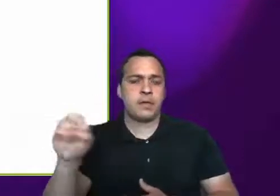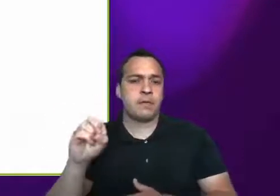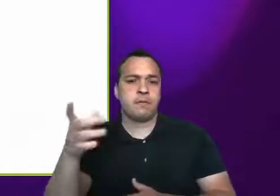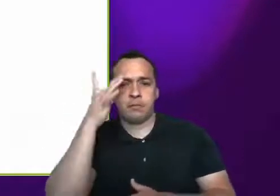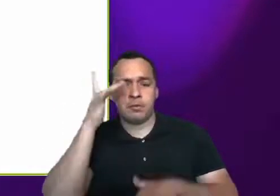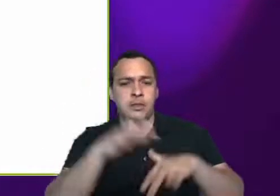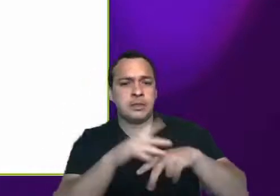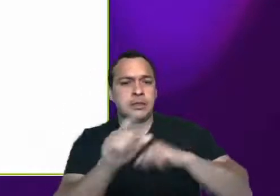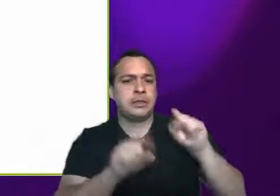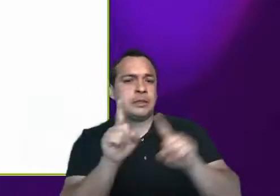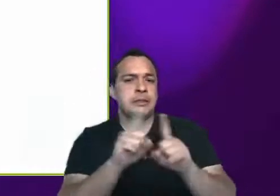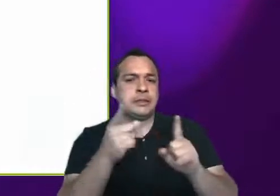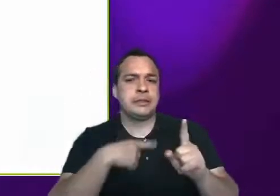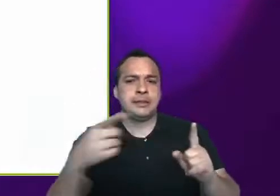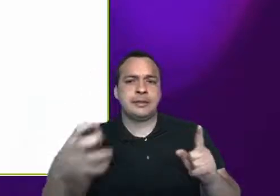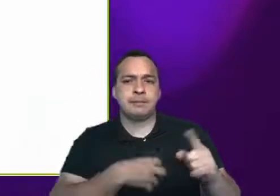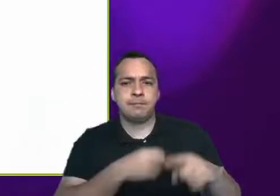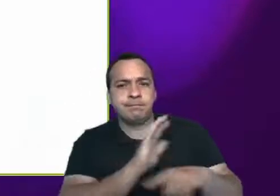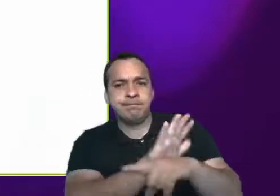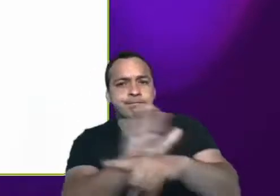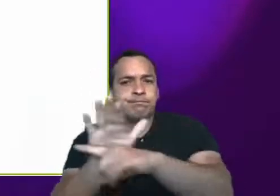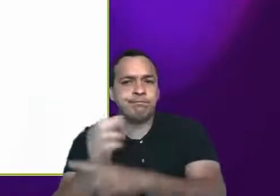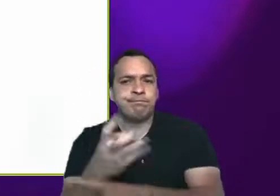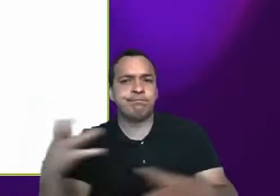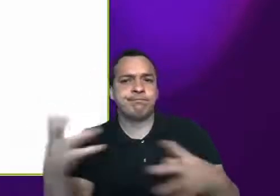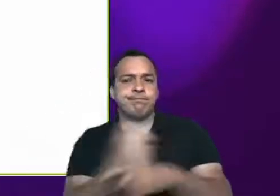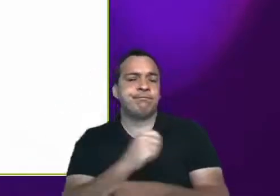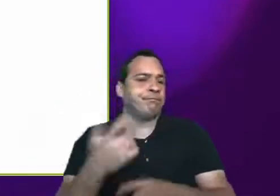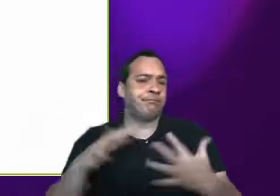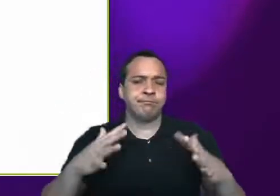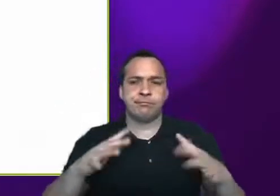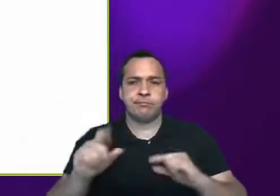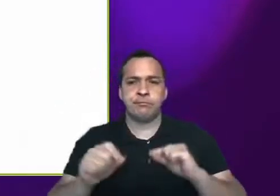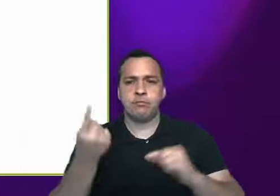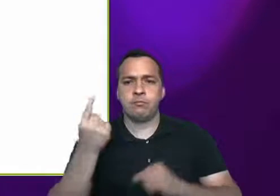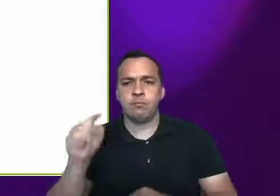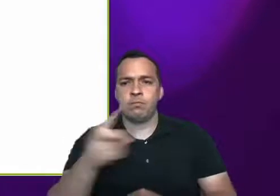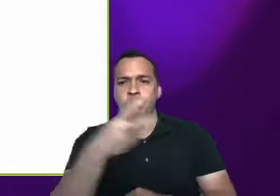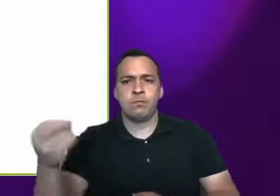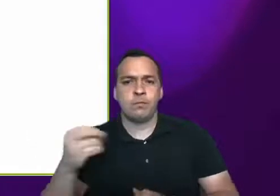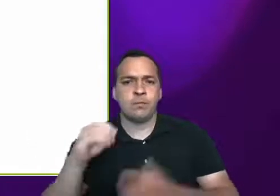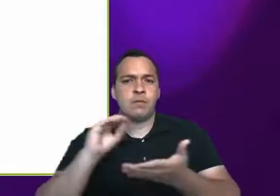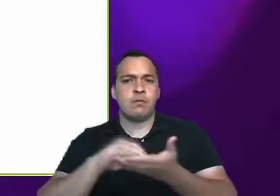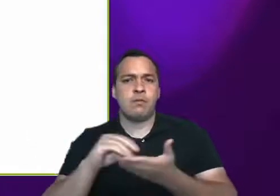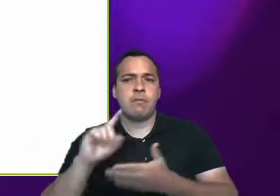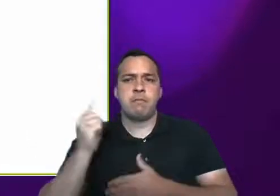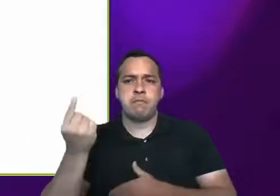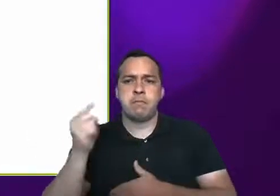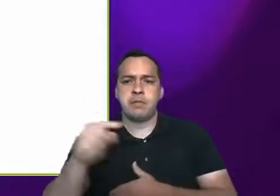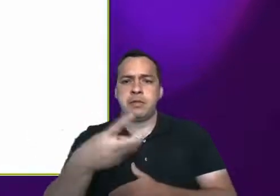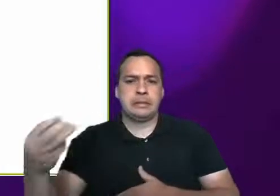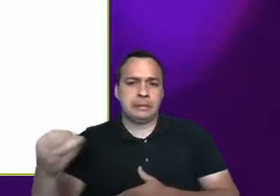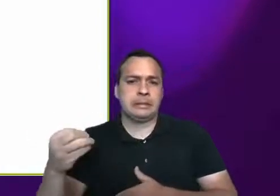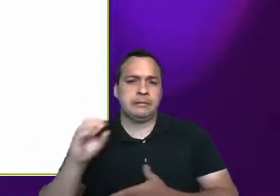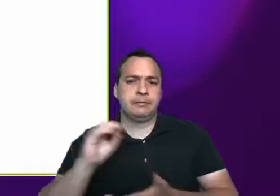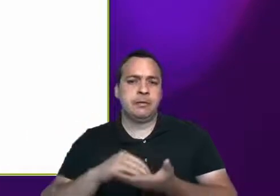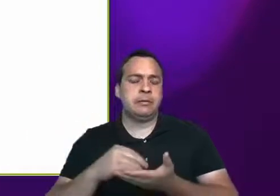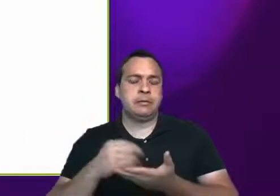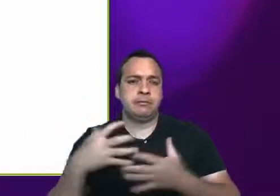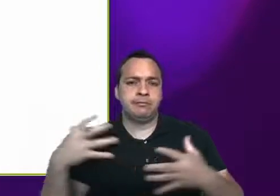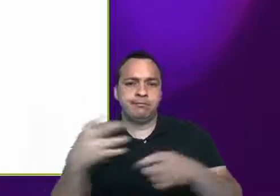2.500 pacientes. Podemos transplantar apenas por ano 1.200 pacientes aproximadamente 1.200